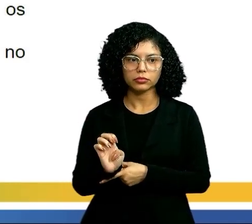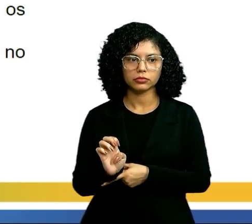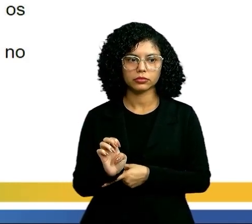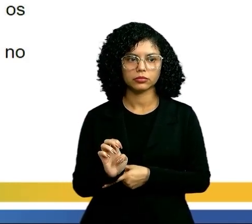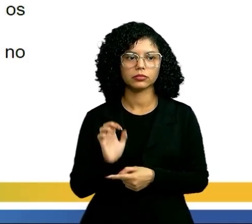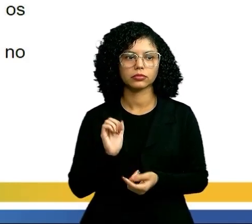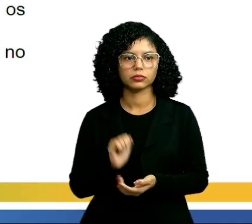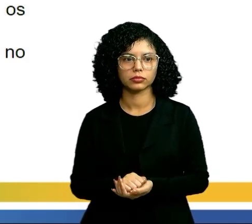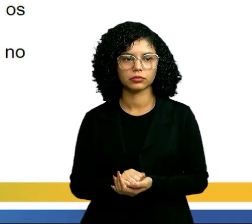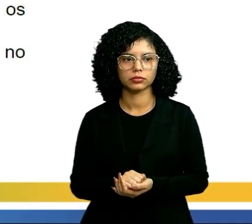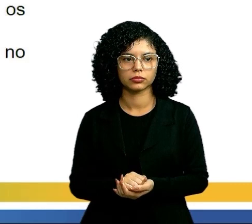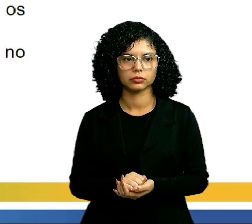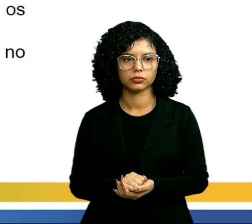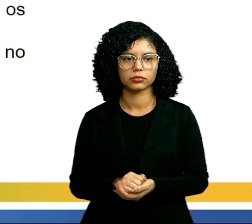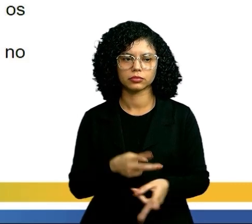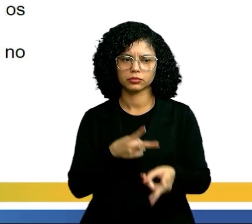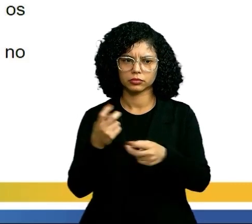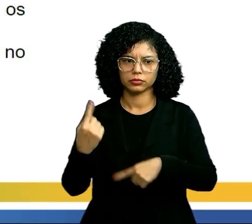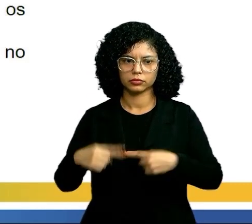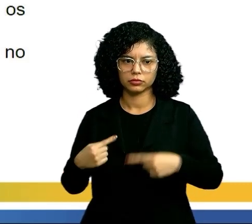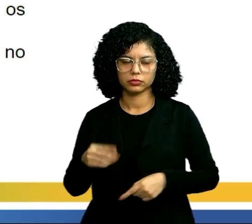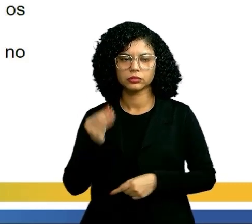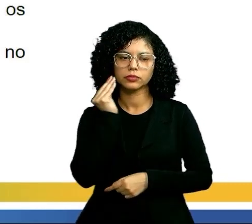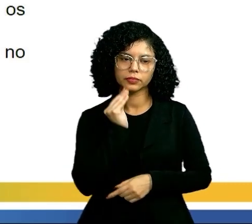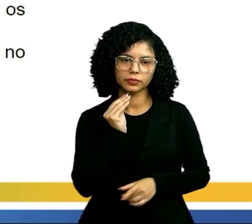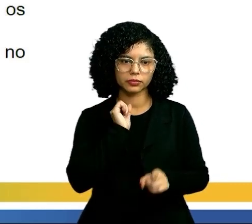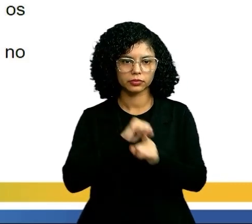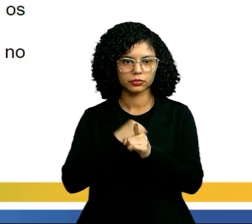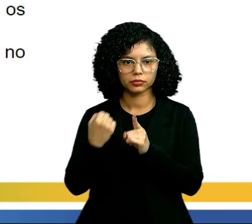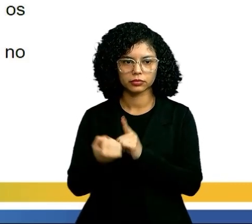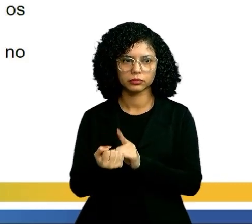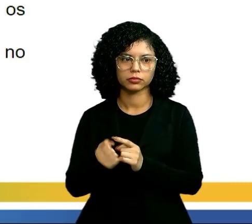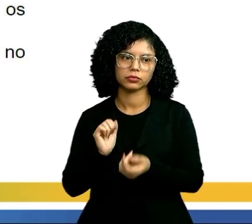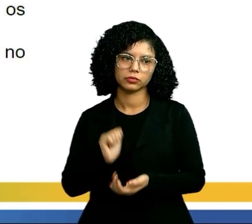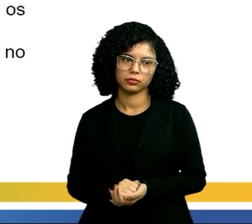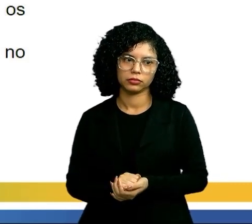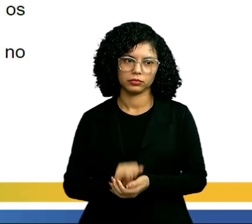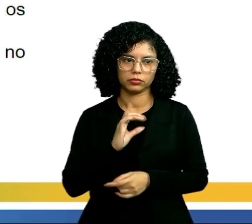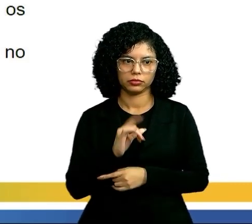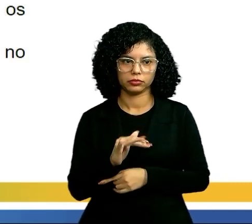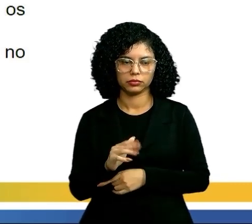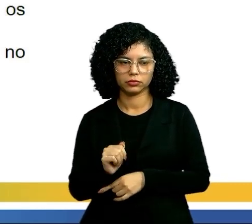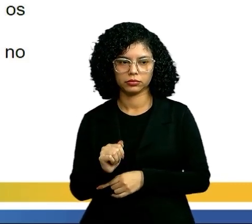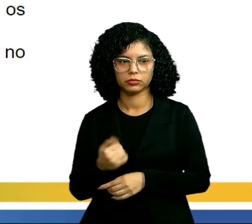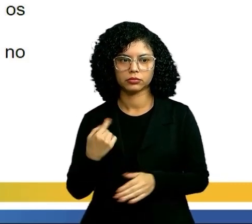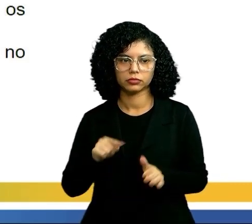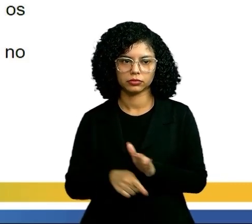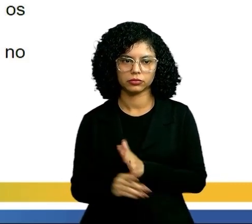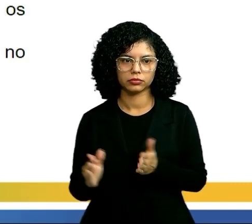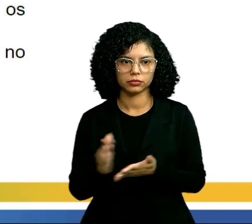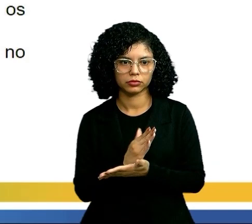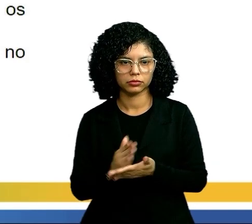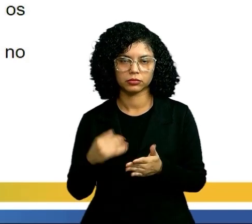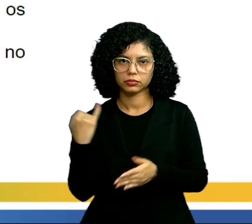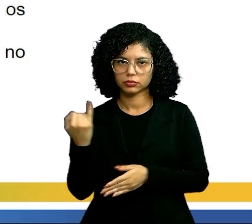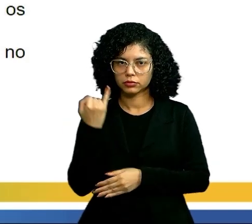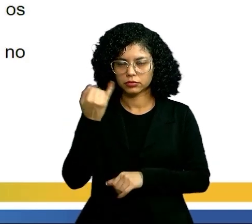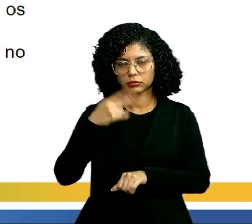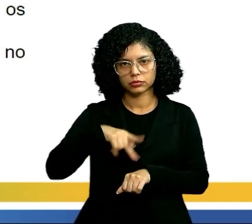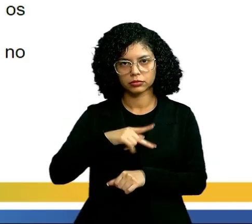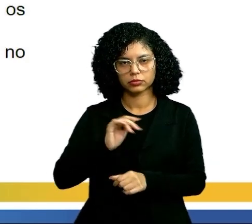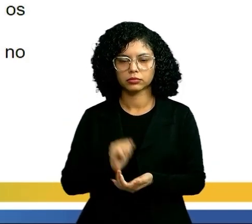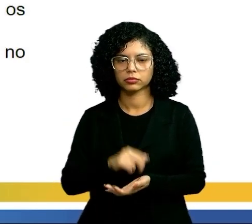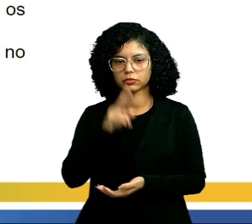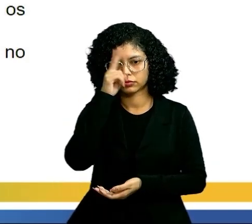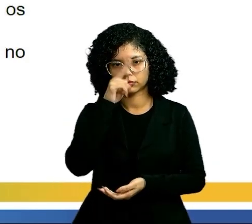então, aquilo que sobra a letra E, né? As expectativas políticas de tendência socialista que emergem no cenário interno de alguns de seus principais países.